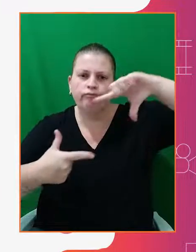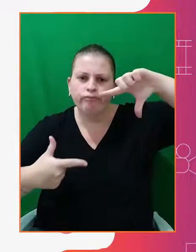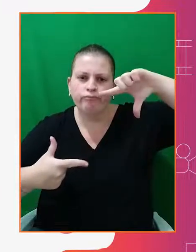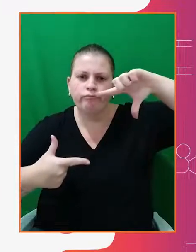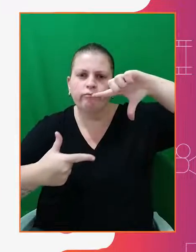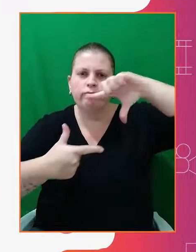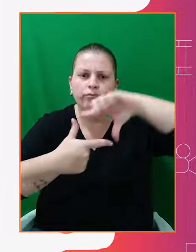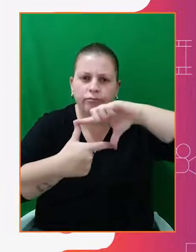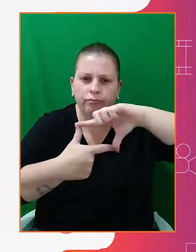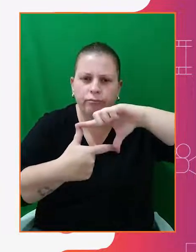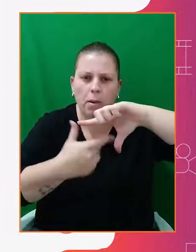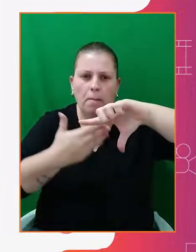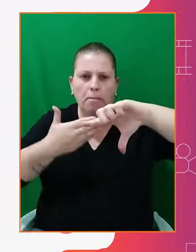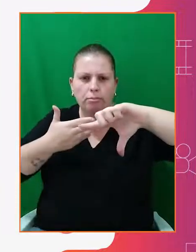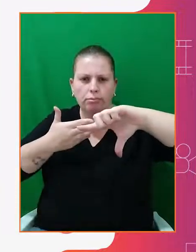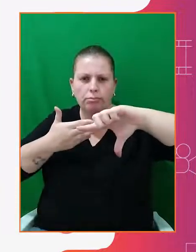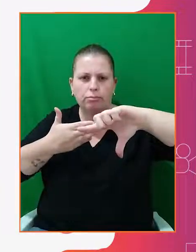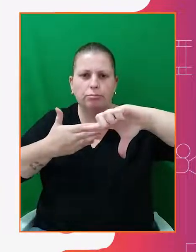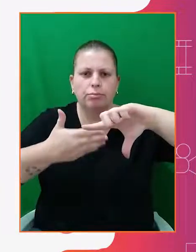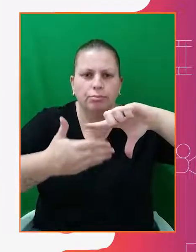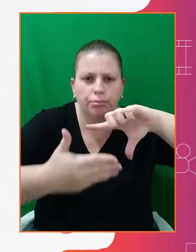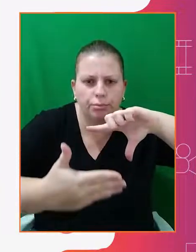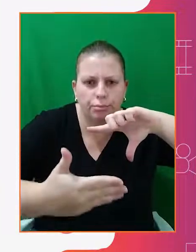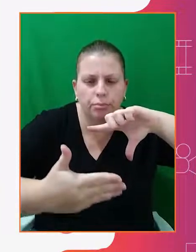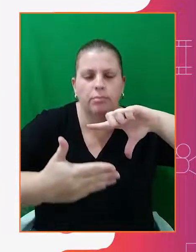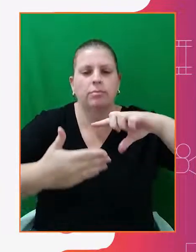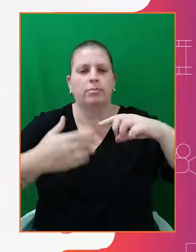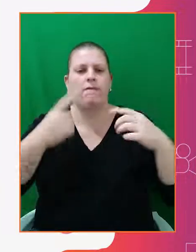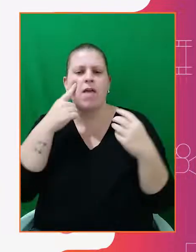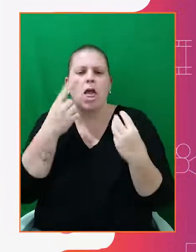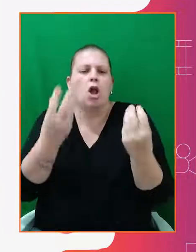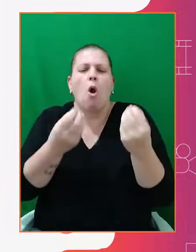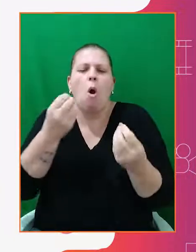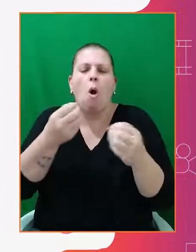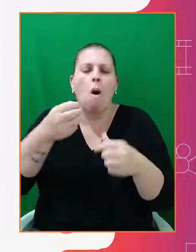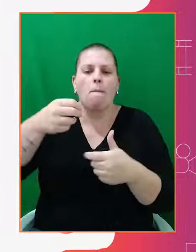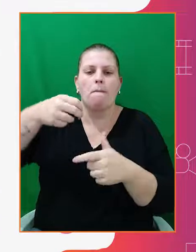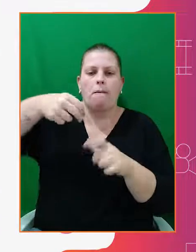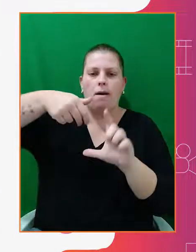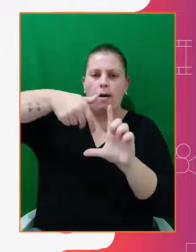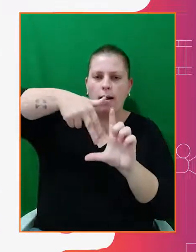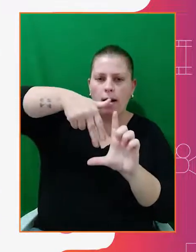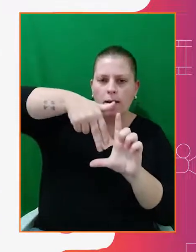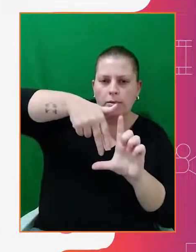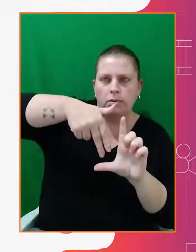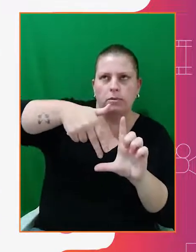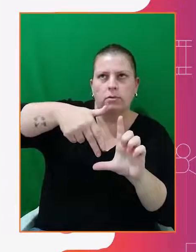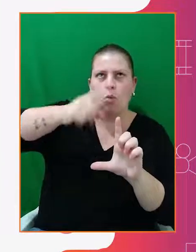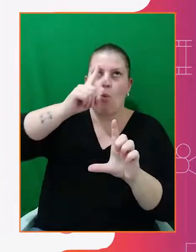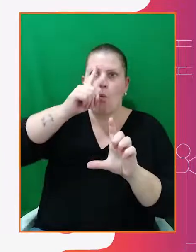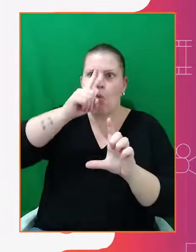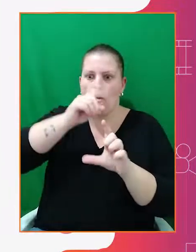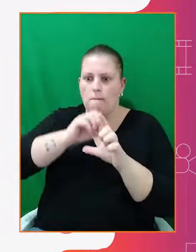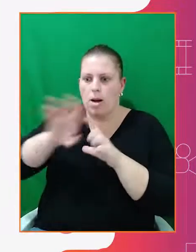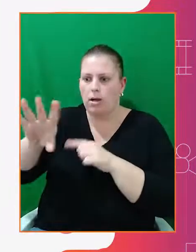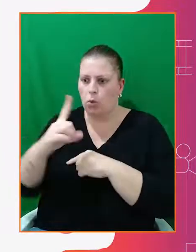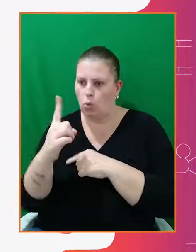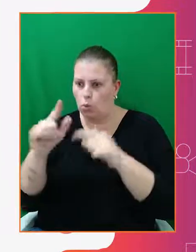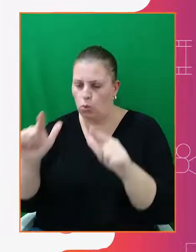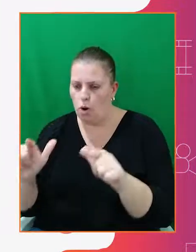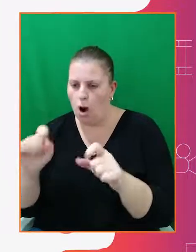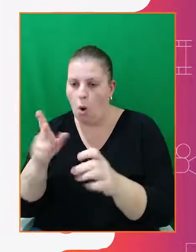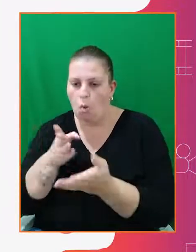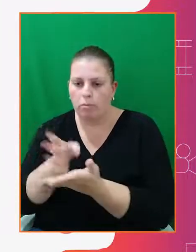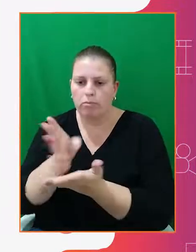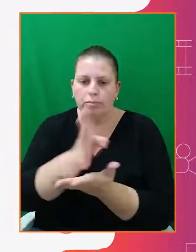e os planos. Então, pensar onde essa animação vai ser feita, se ela vai ter um destino único ou se